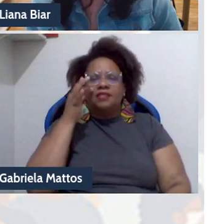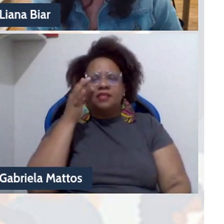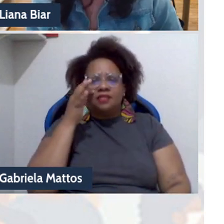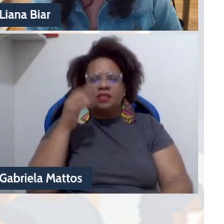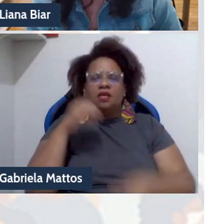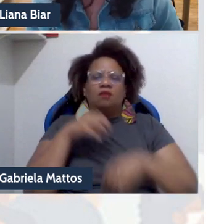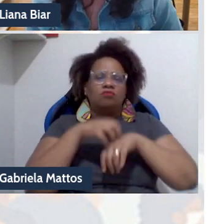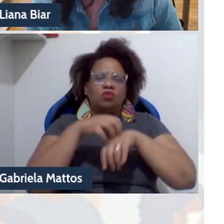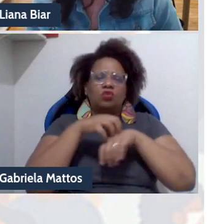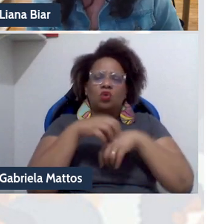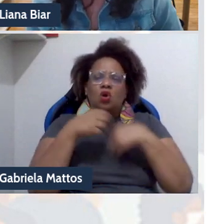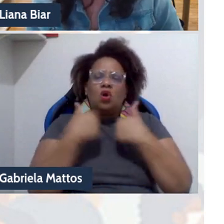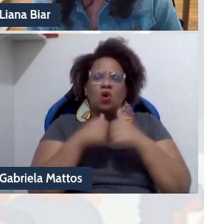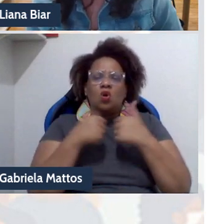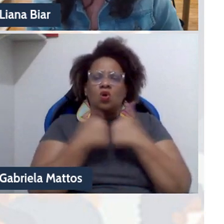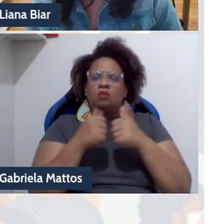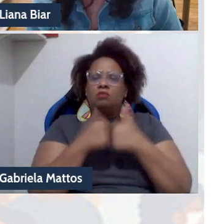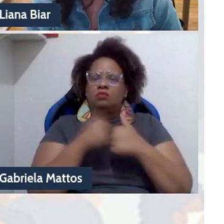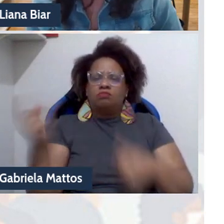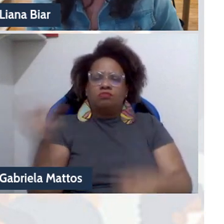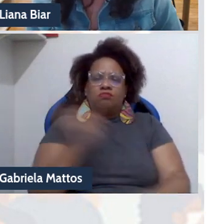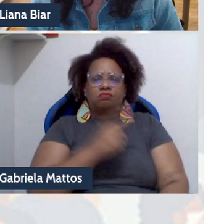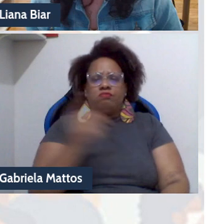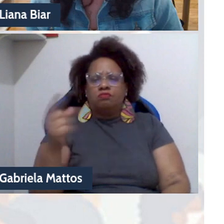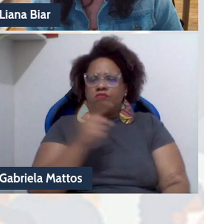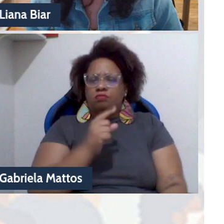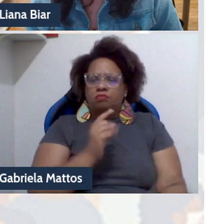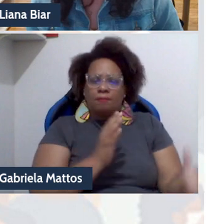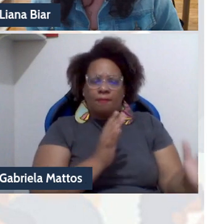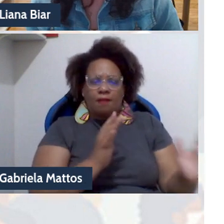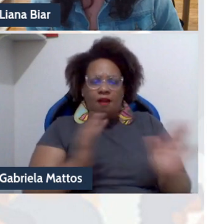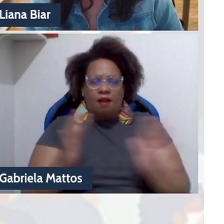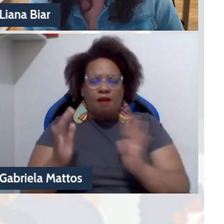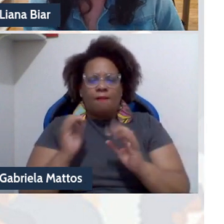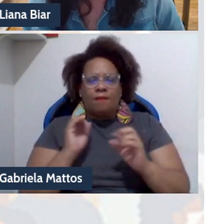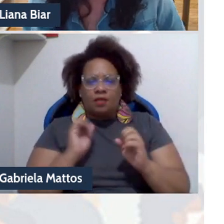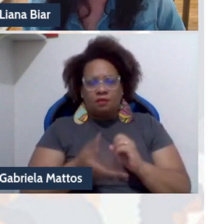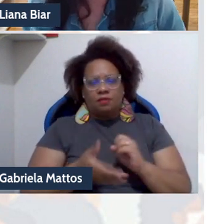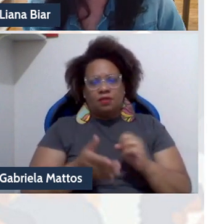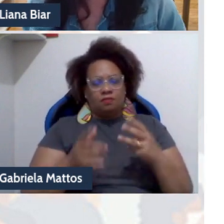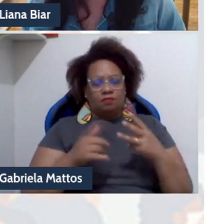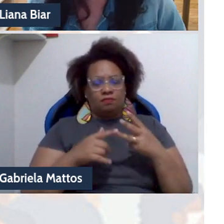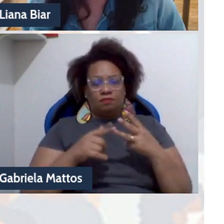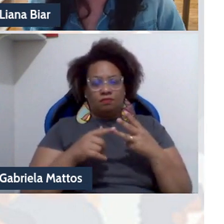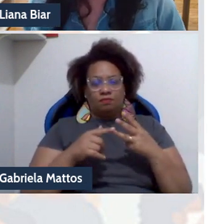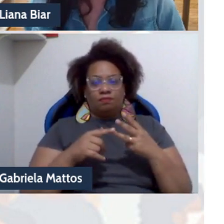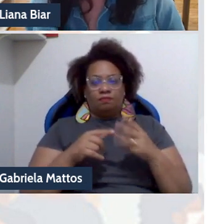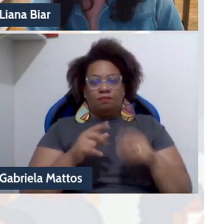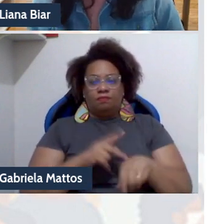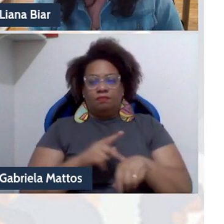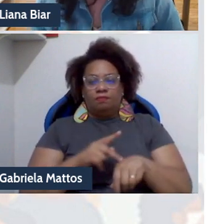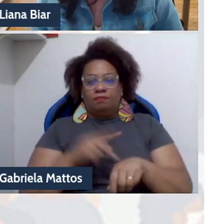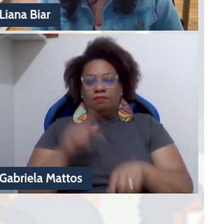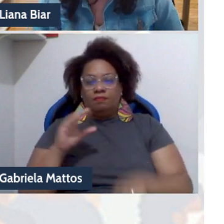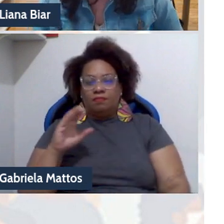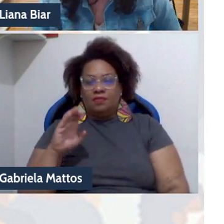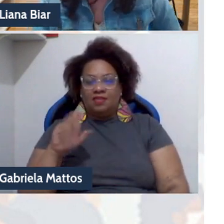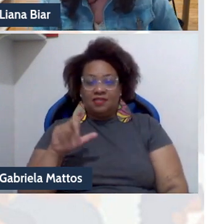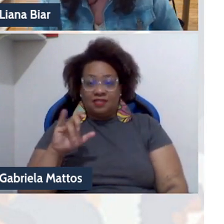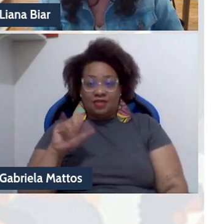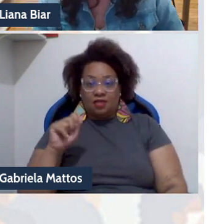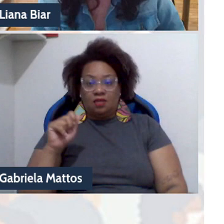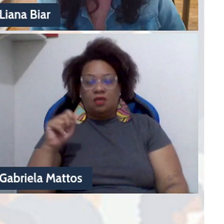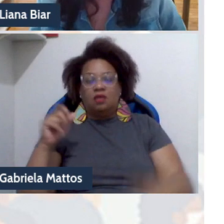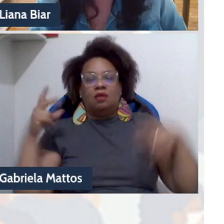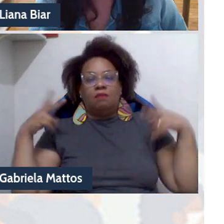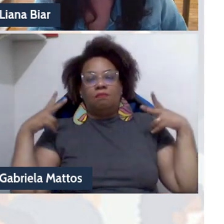pandemia, fazendo uso de transporte público. Por fim, eu vou falar com vocês sobre a Célia, que é uma motorista de